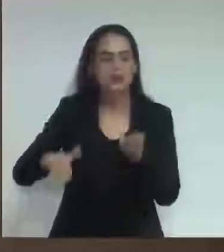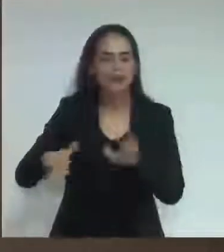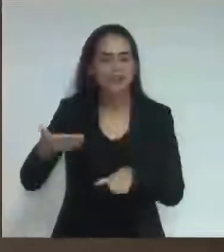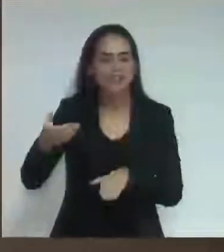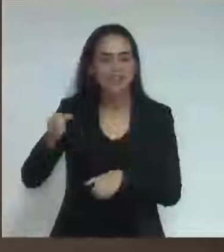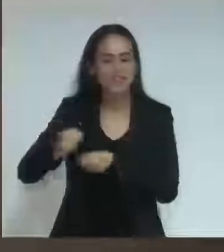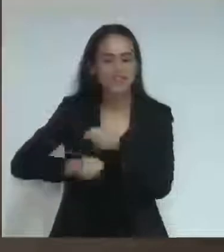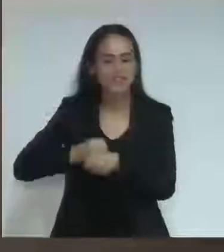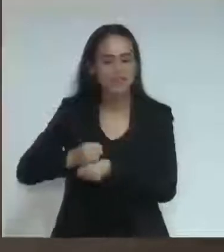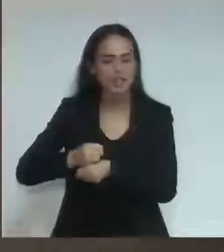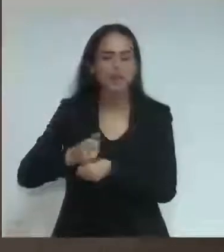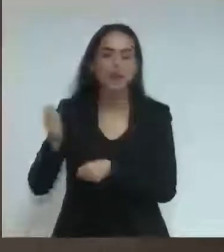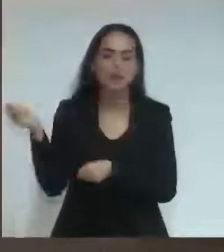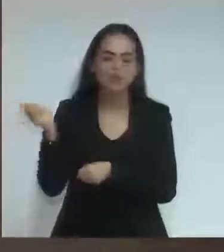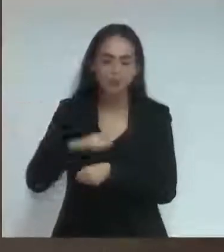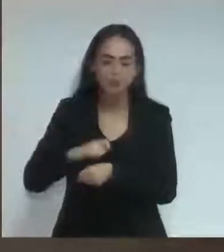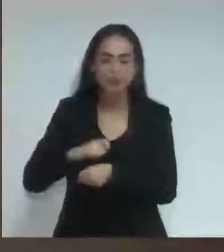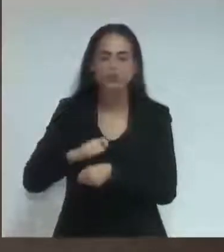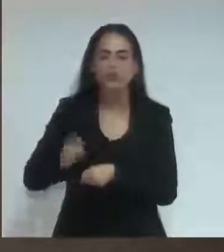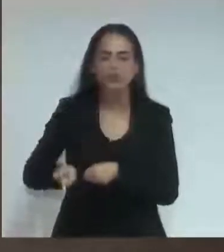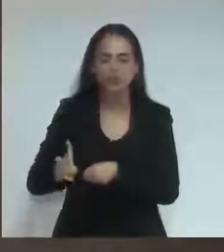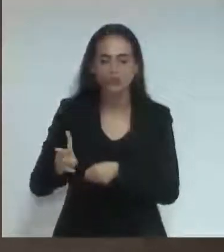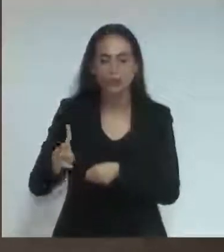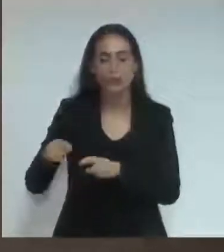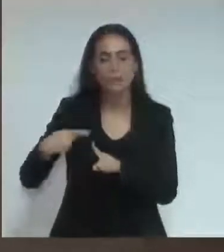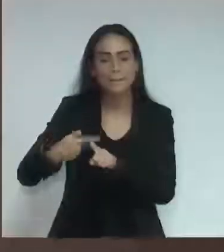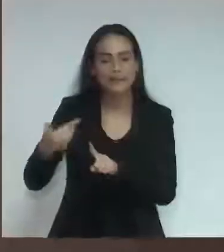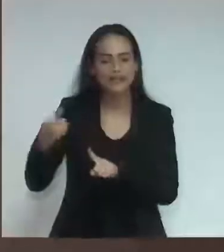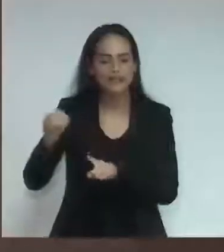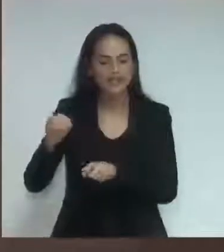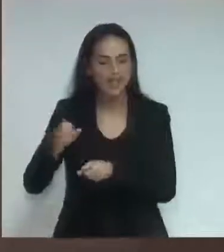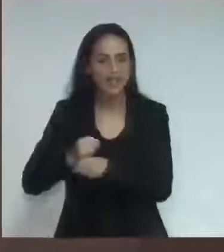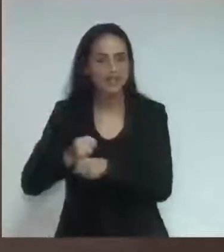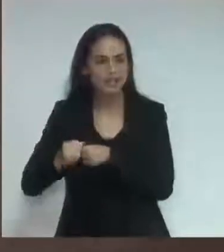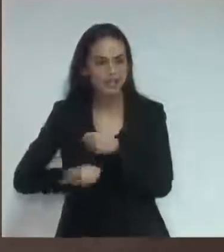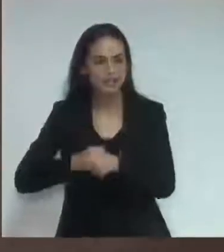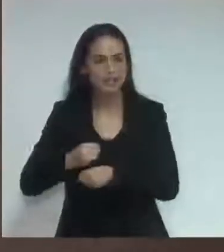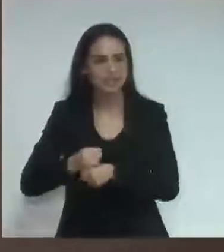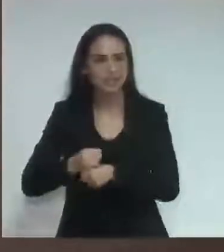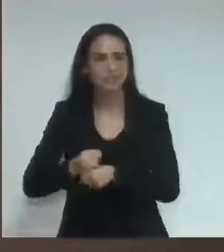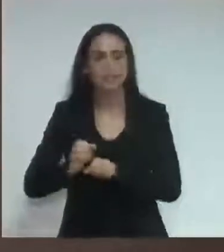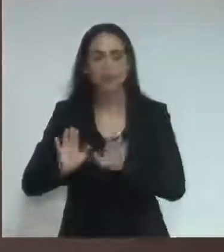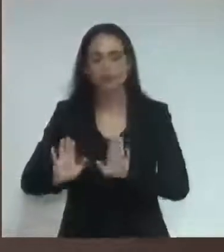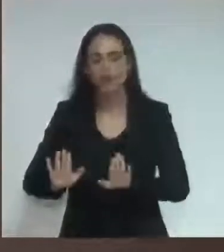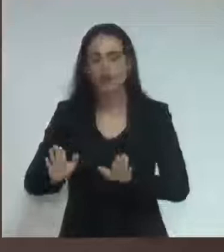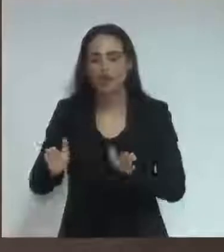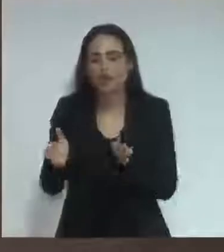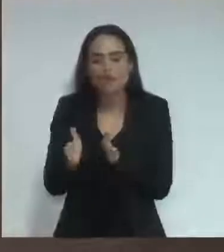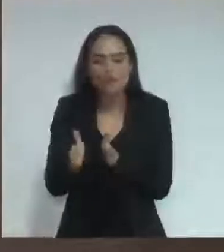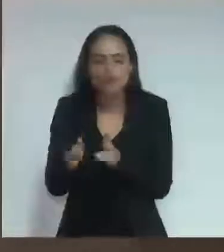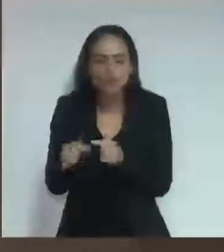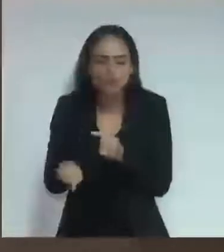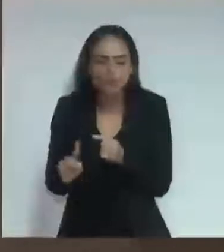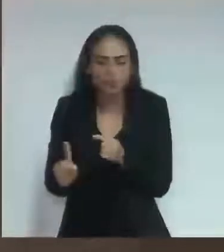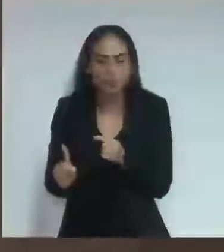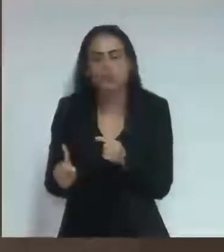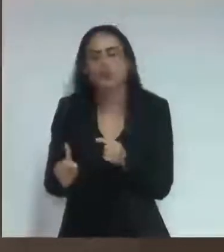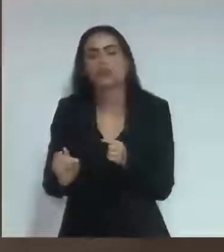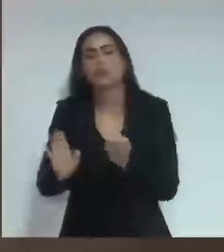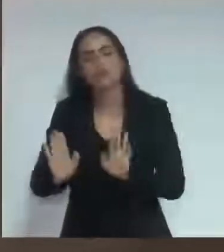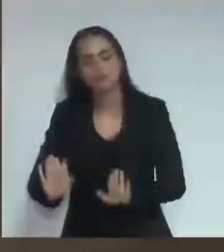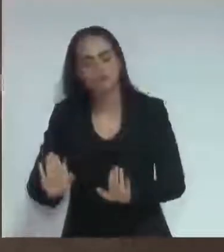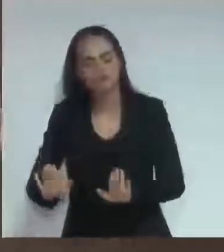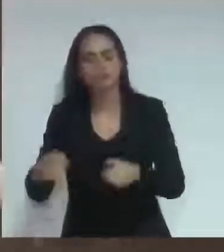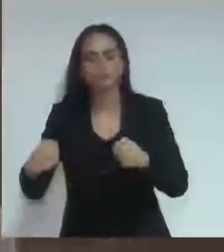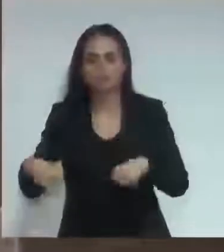mais 10, não que isso não possa ser mudado, mas a gente sabe que um tempo muito curto também acaba não sendo viável. Então tem que tomar muito cuidado